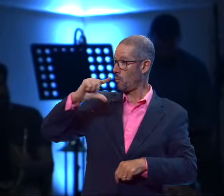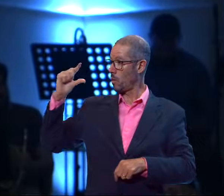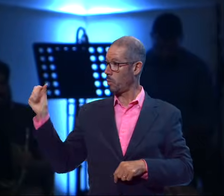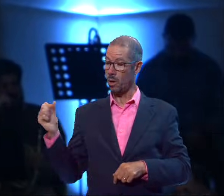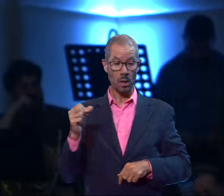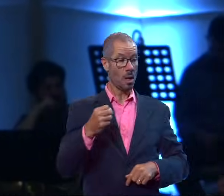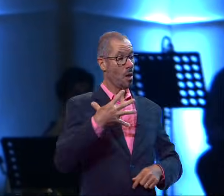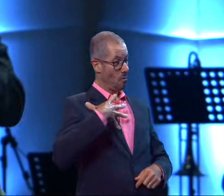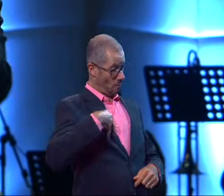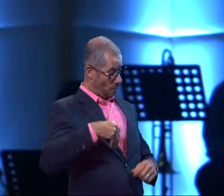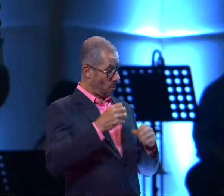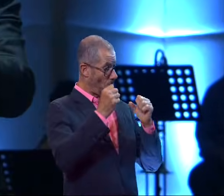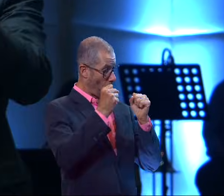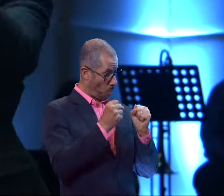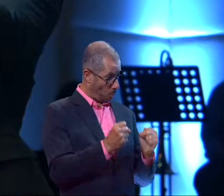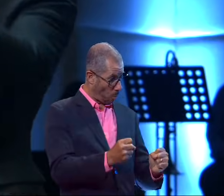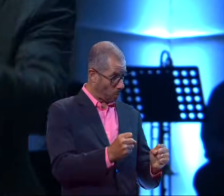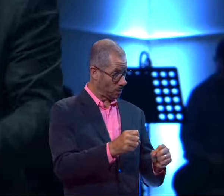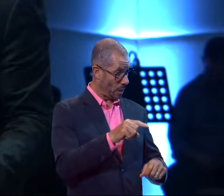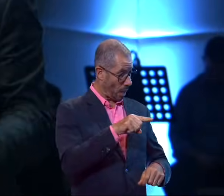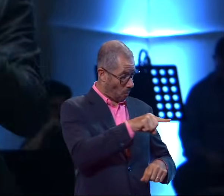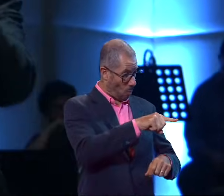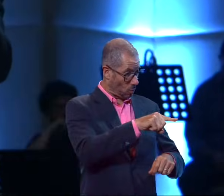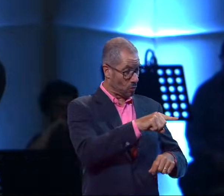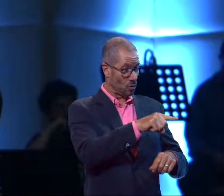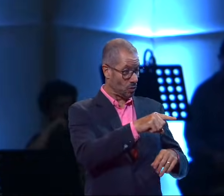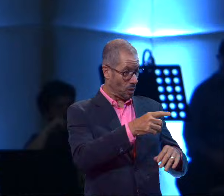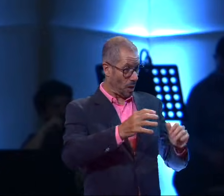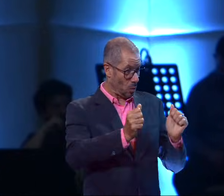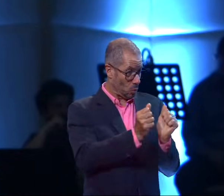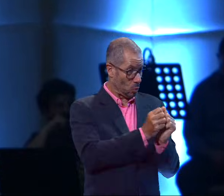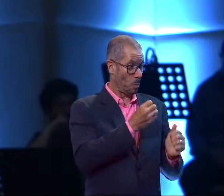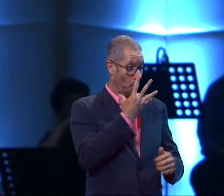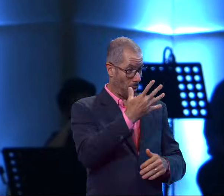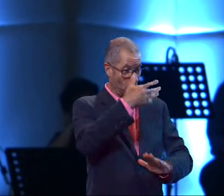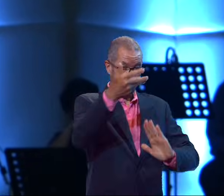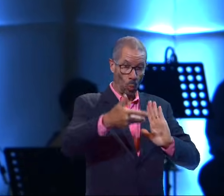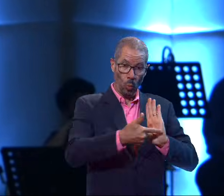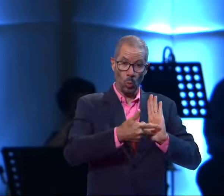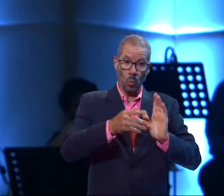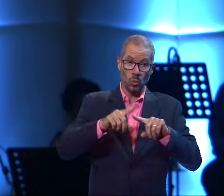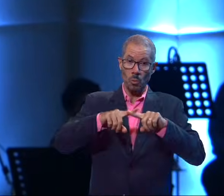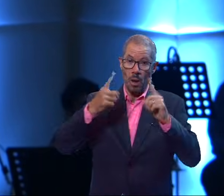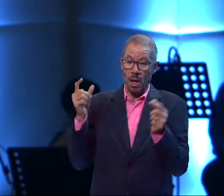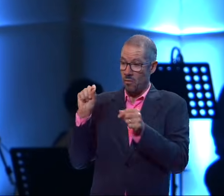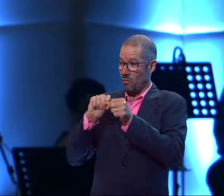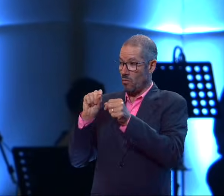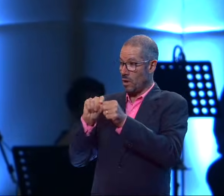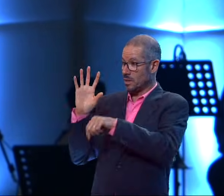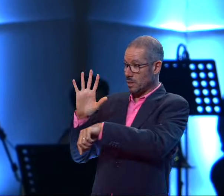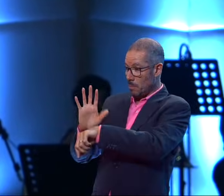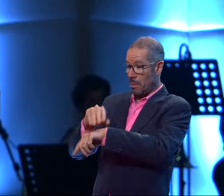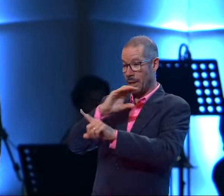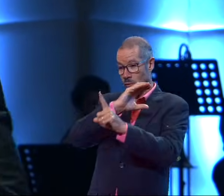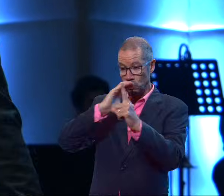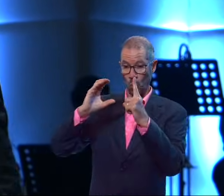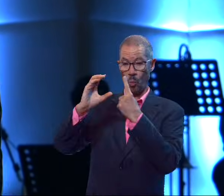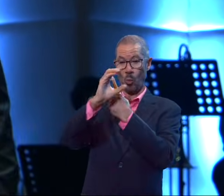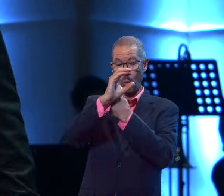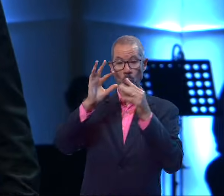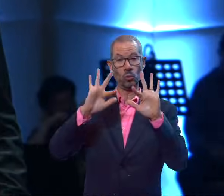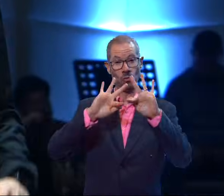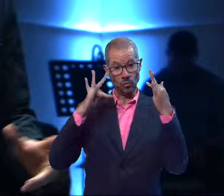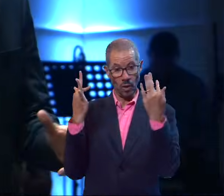se eu puder te dar um conselho, a igreja está bem, teu ministério está indo bem, está tudo lindo, mas faça mais cultos